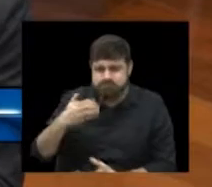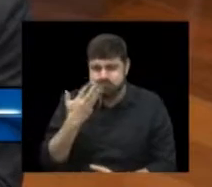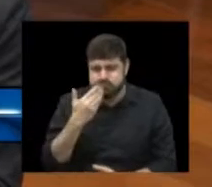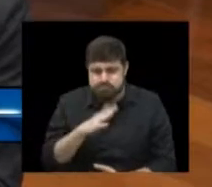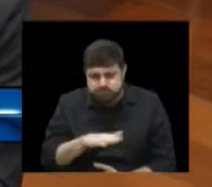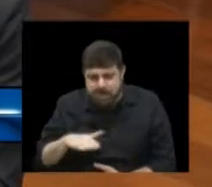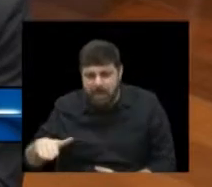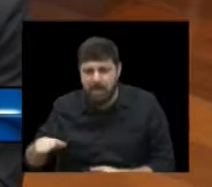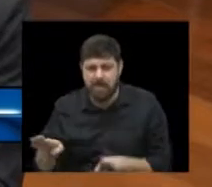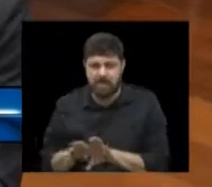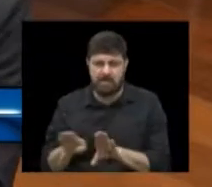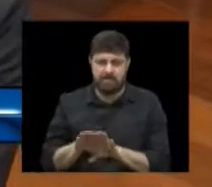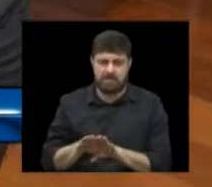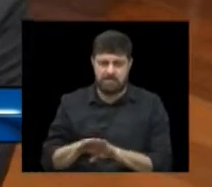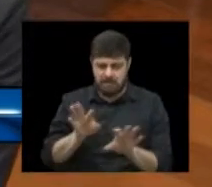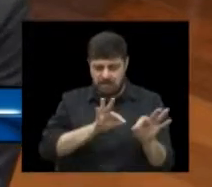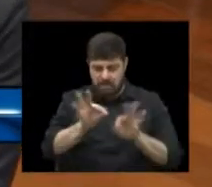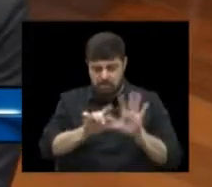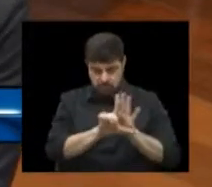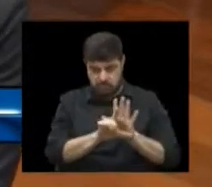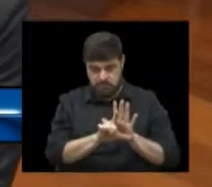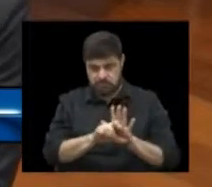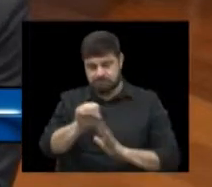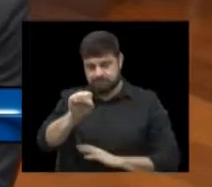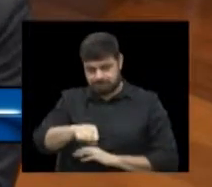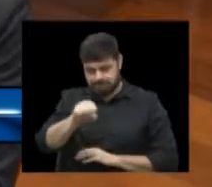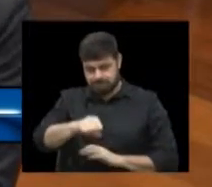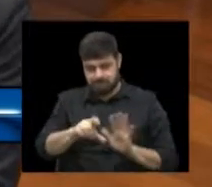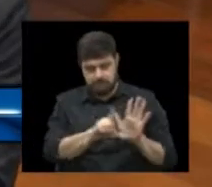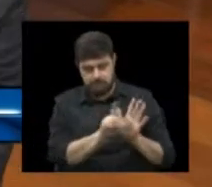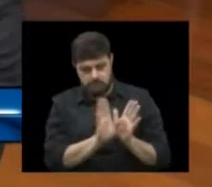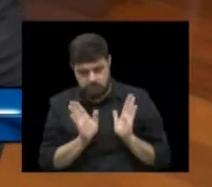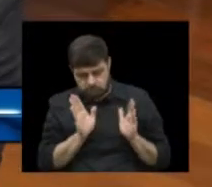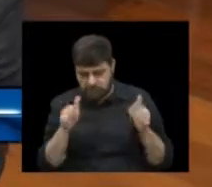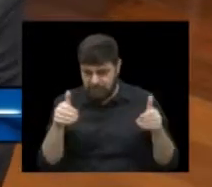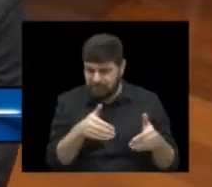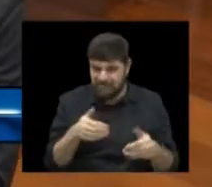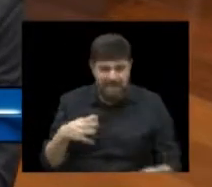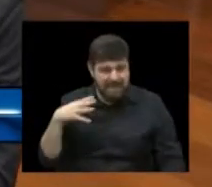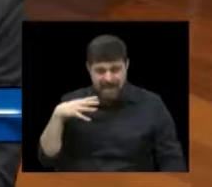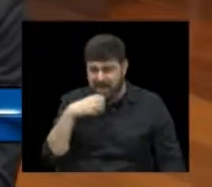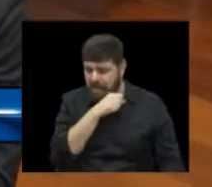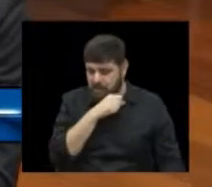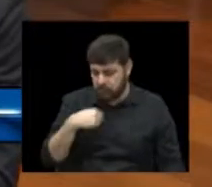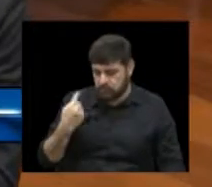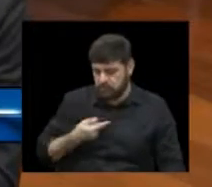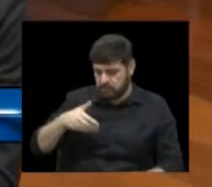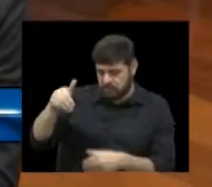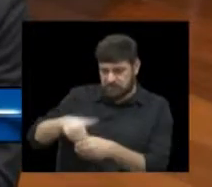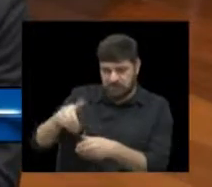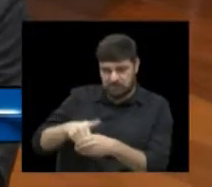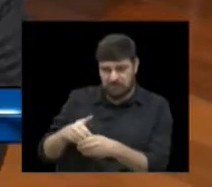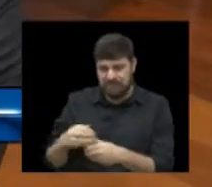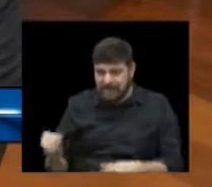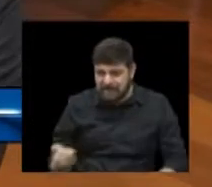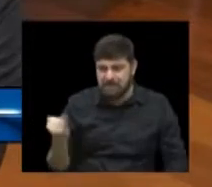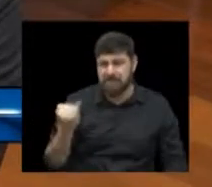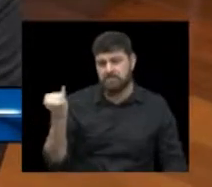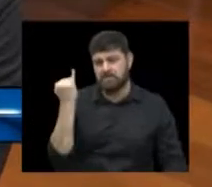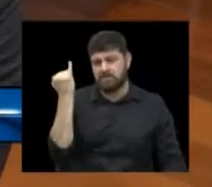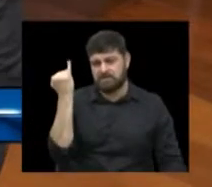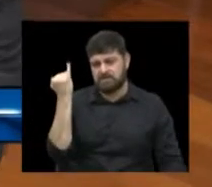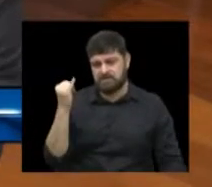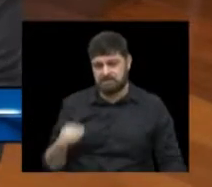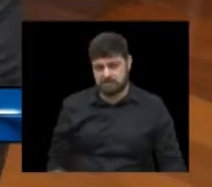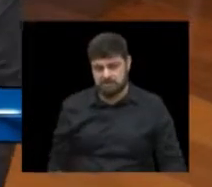um projeto que deve sim ser votado à legalidade e com urgência também, nobre vereador, ser votado o mérito desse